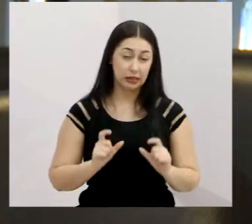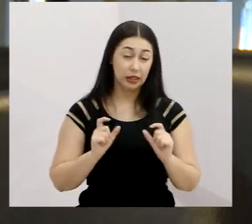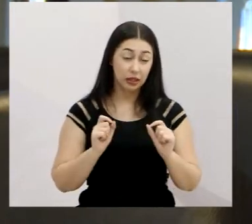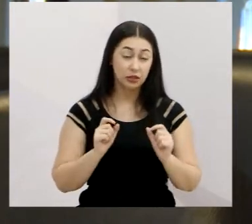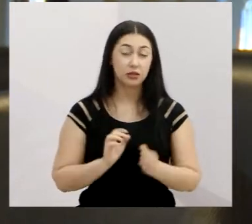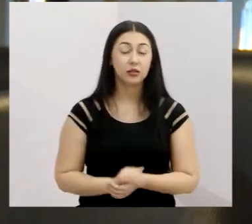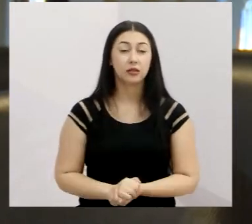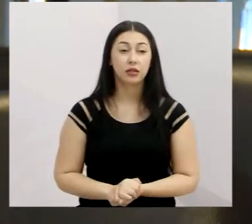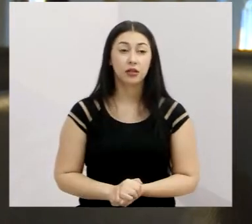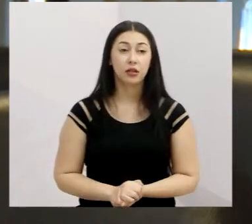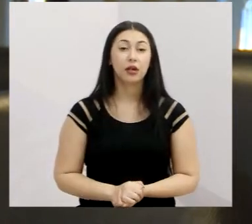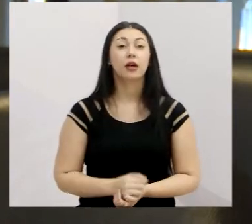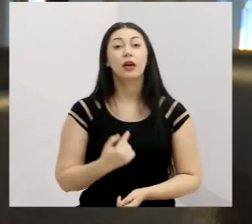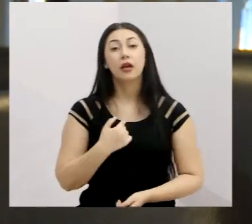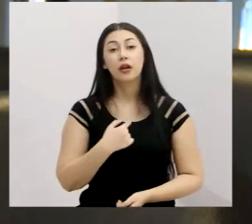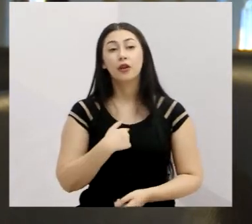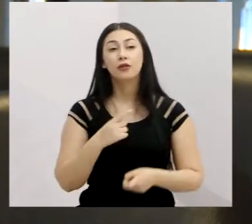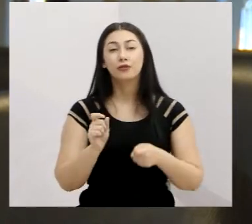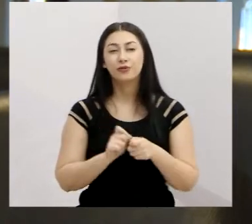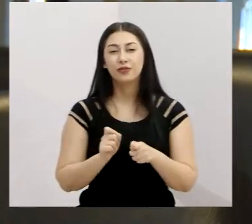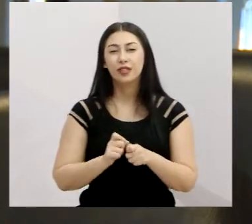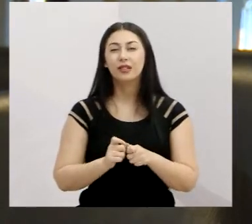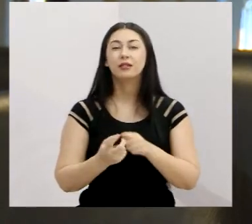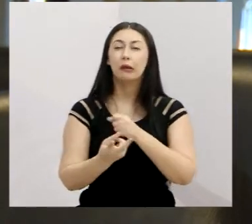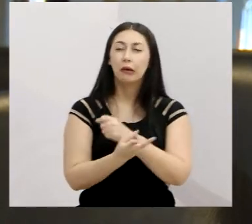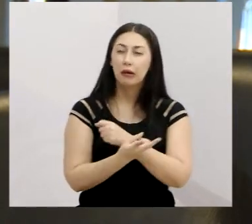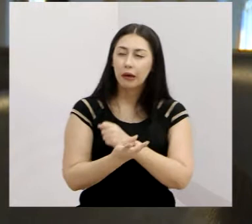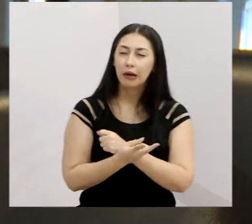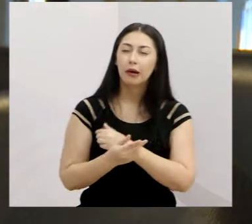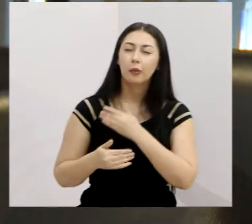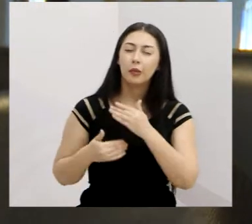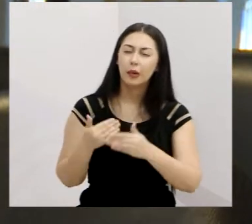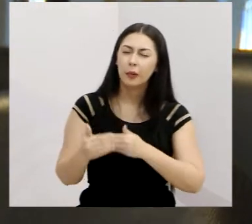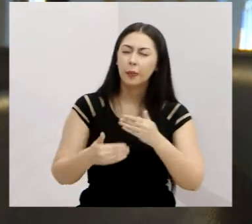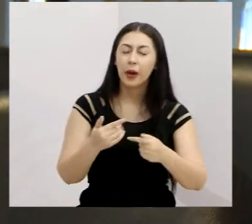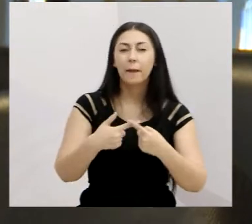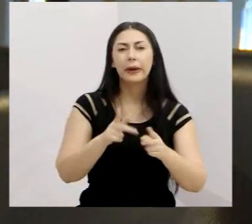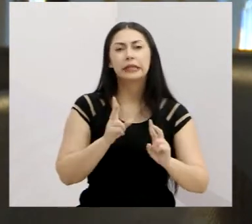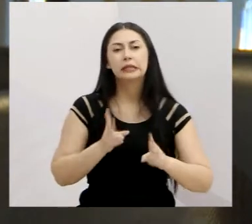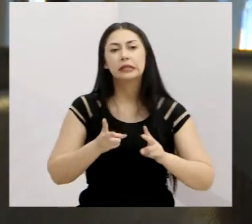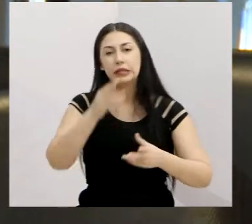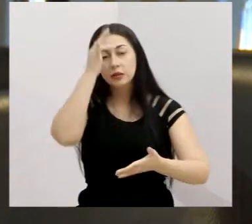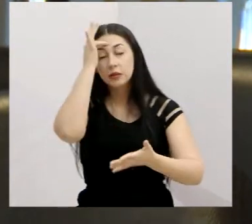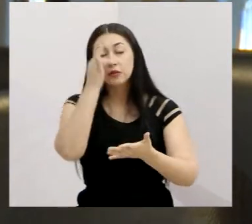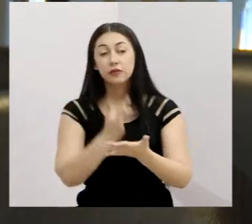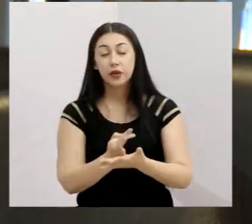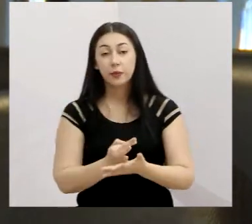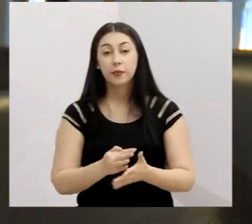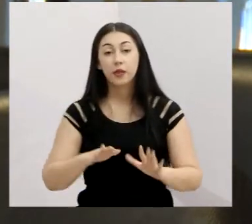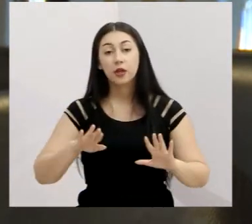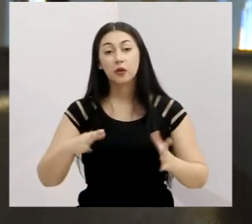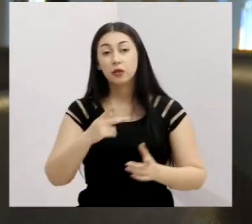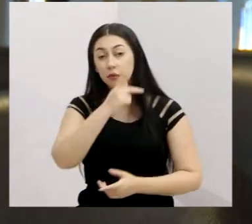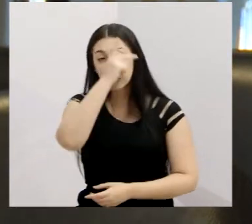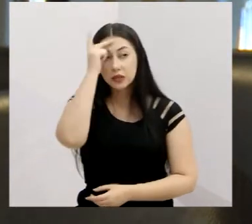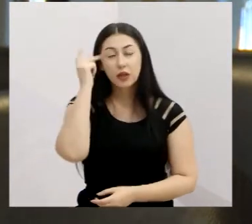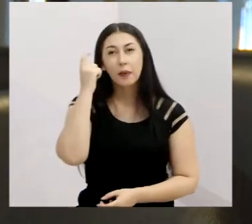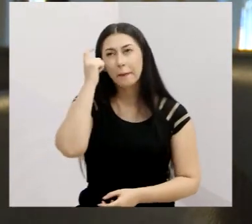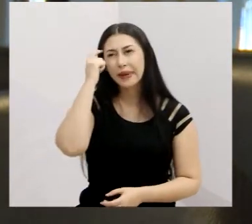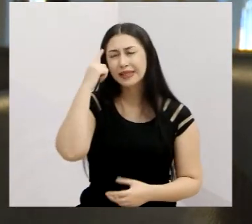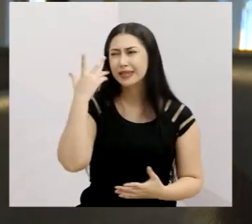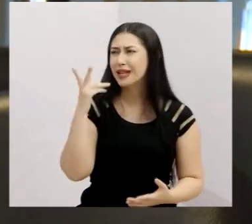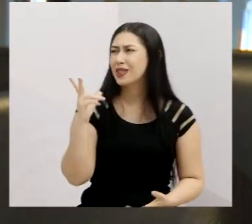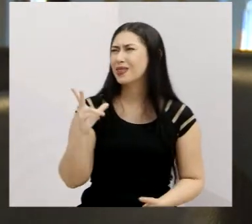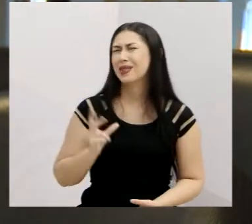aí pelo meu tratamento que foi longo pela fé cá não perdi e quando as pessoas acham que